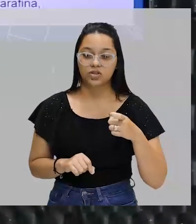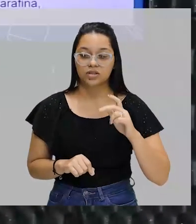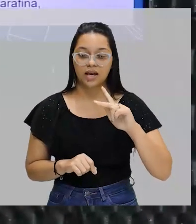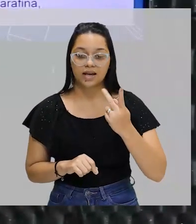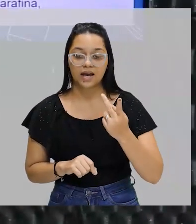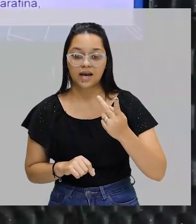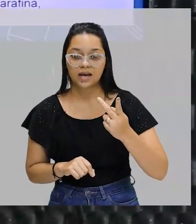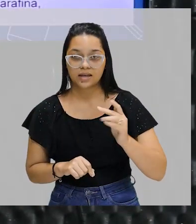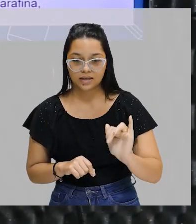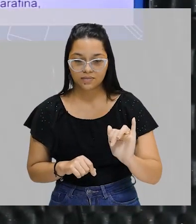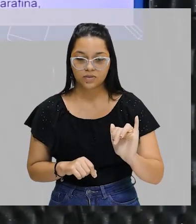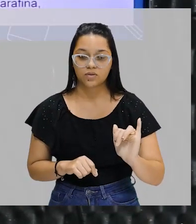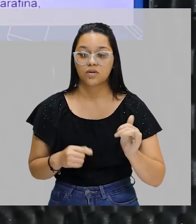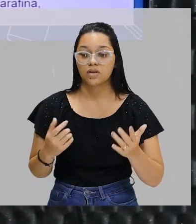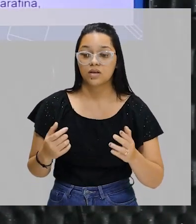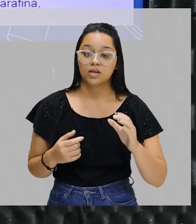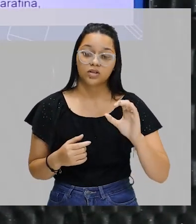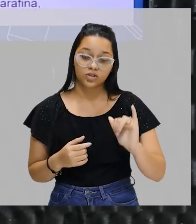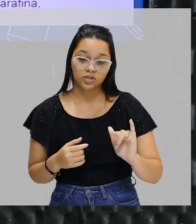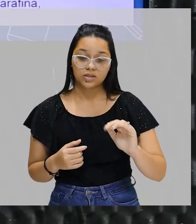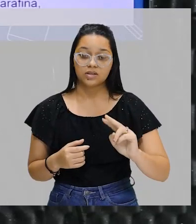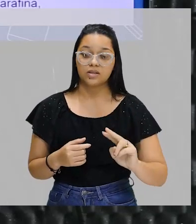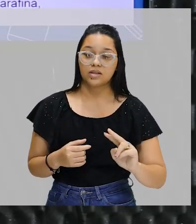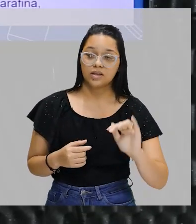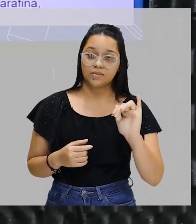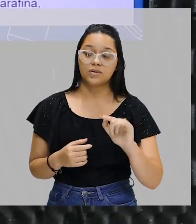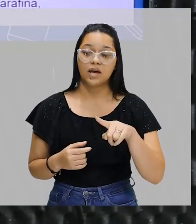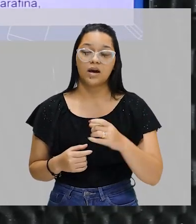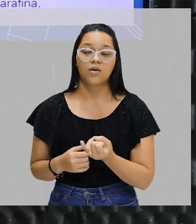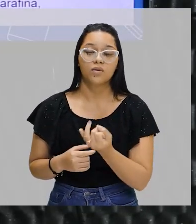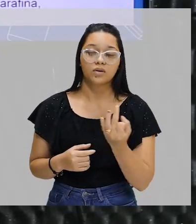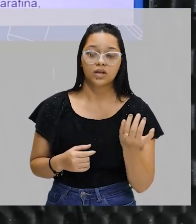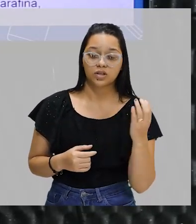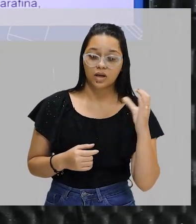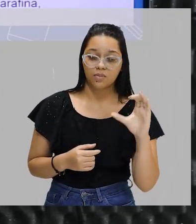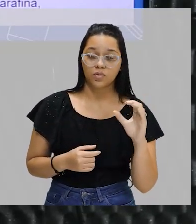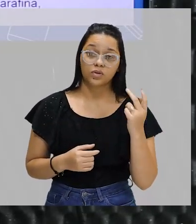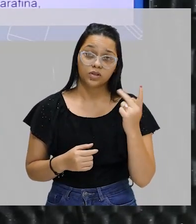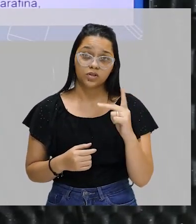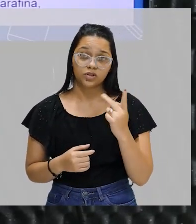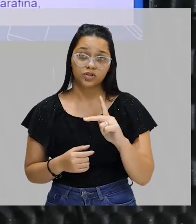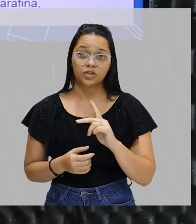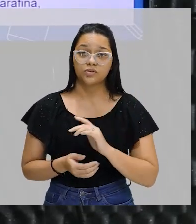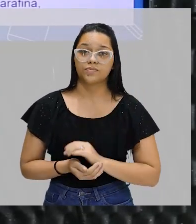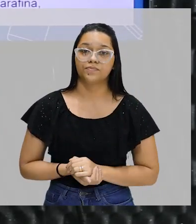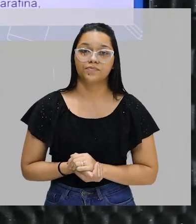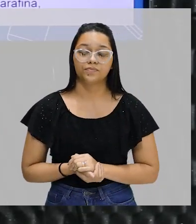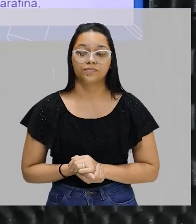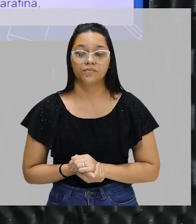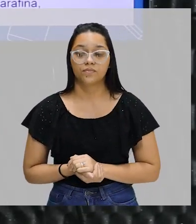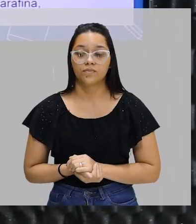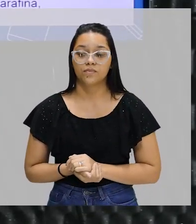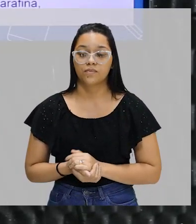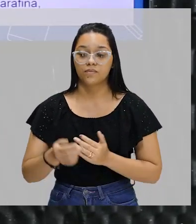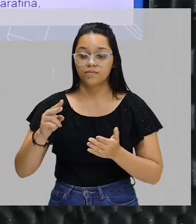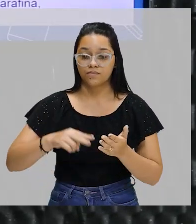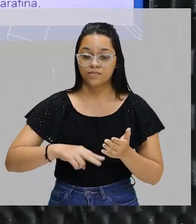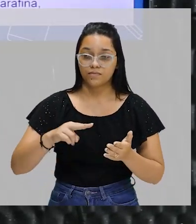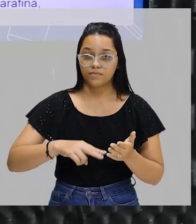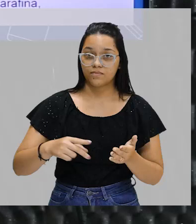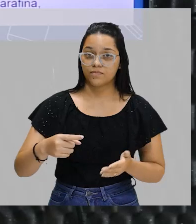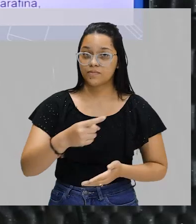CXHY, sendo que X e Y vai ser a quantidade de carbonos e hidrogênios, certo? Então, somente carbono